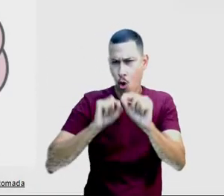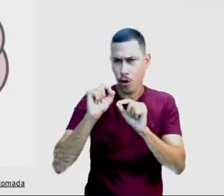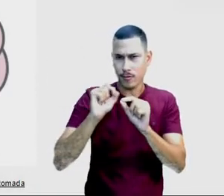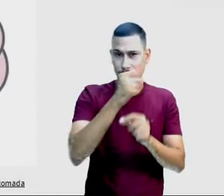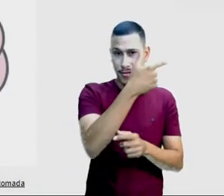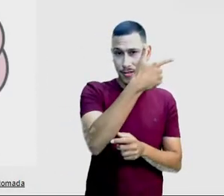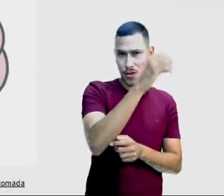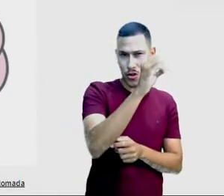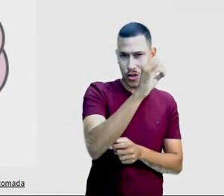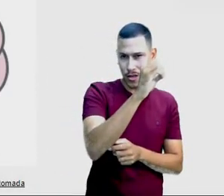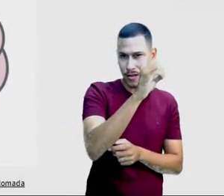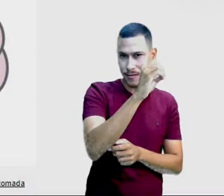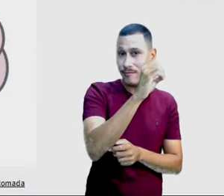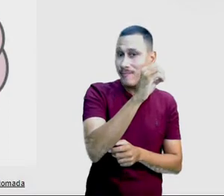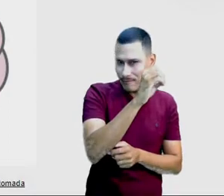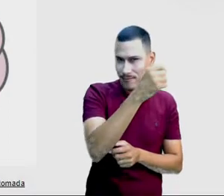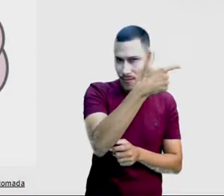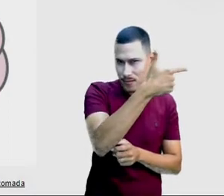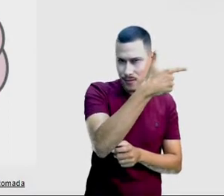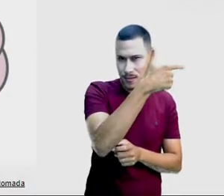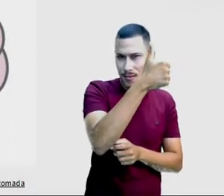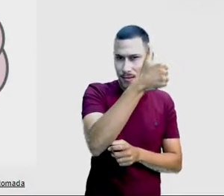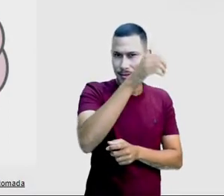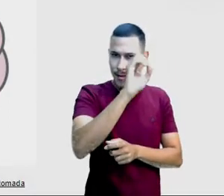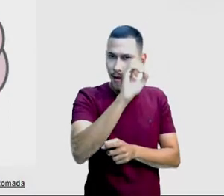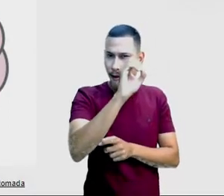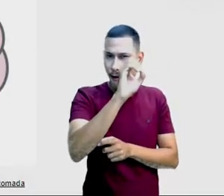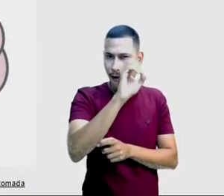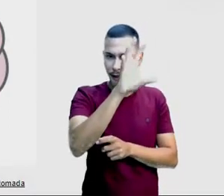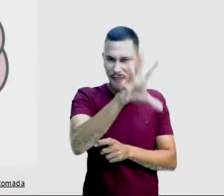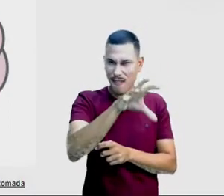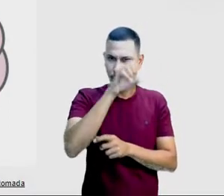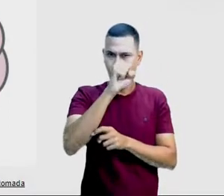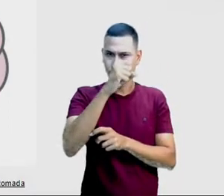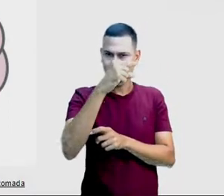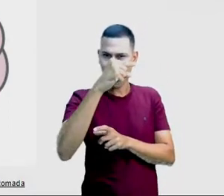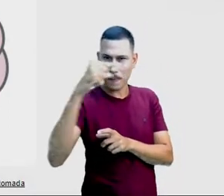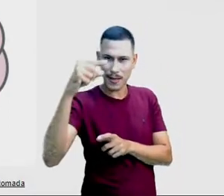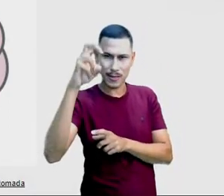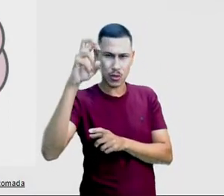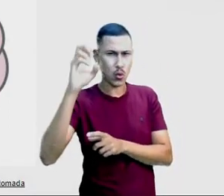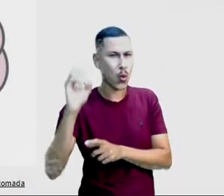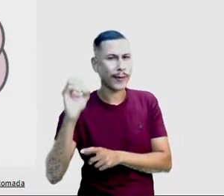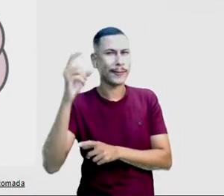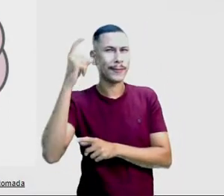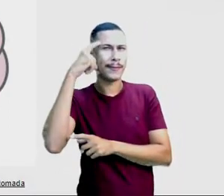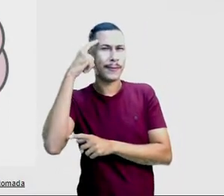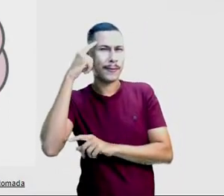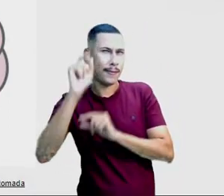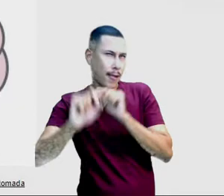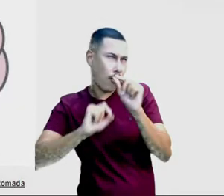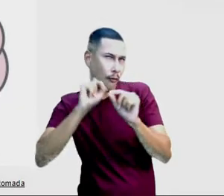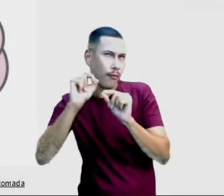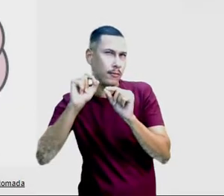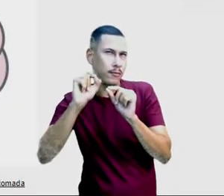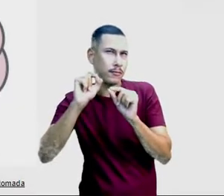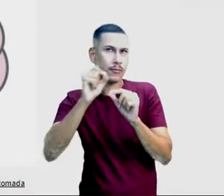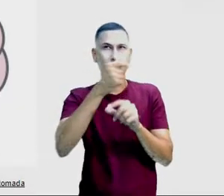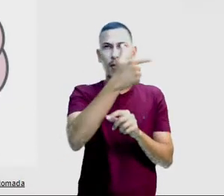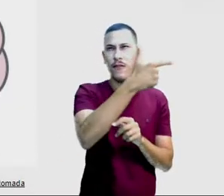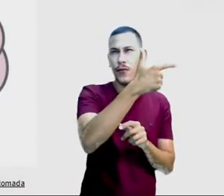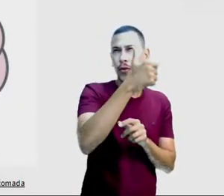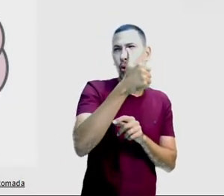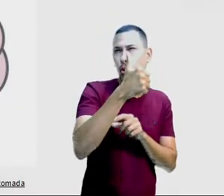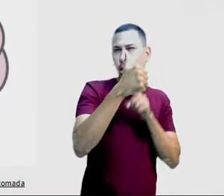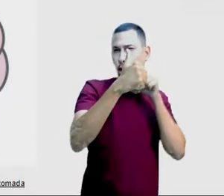tenho 210, eu vou tirar 50. Eu posso pensar que de